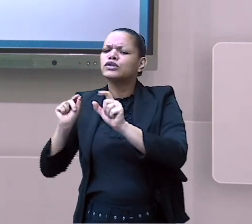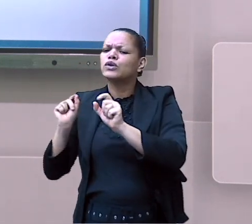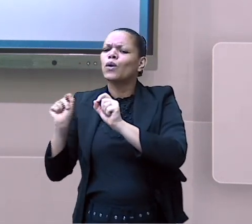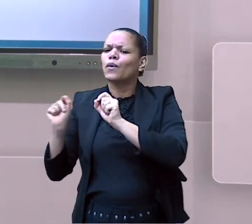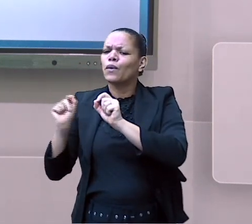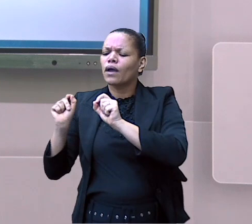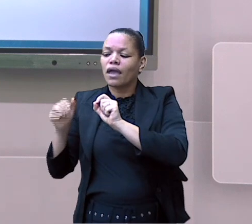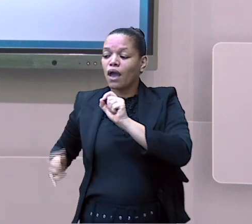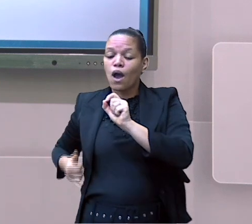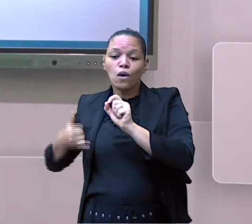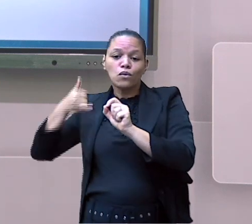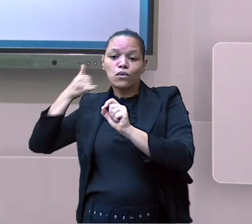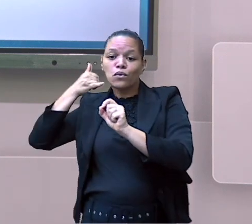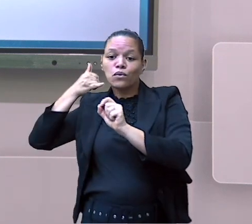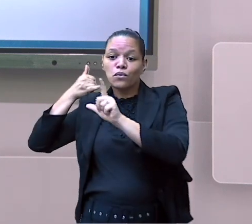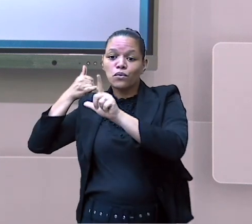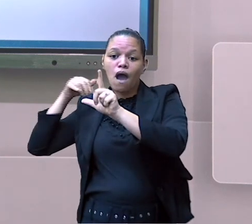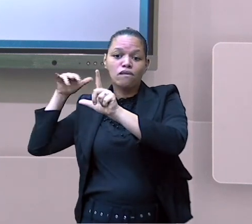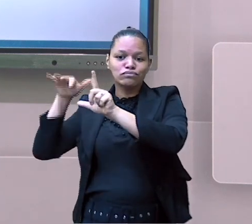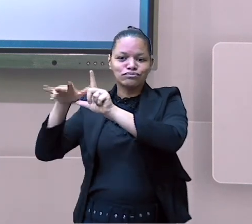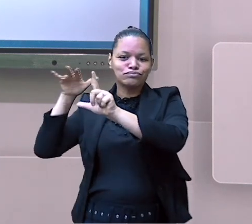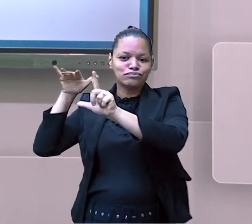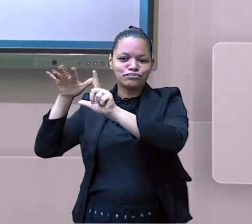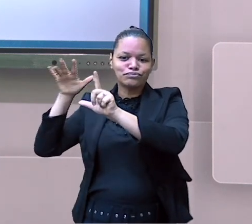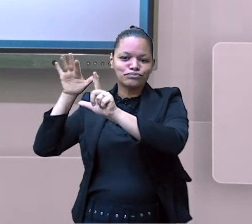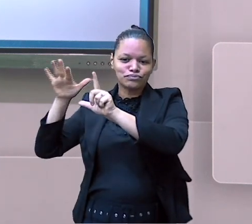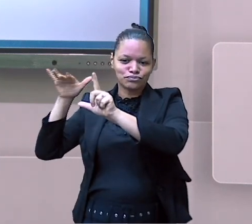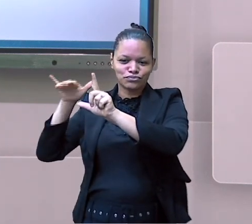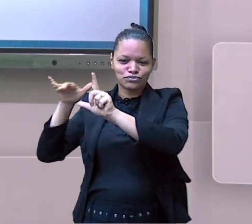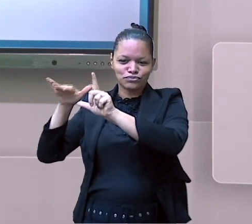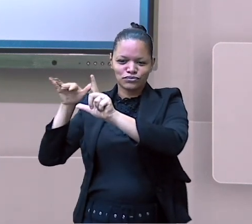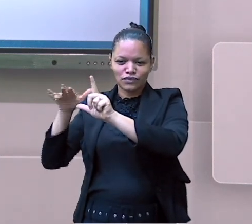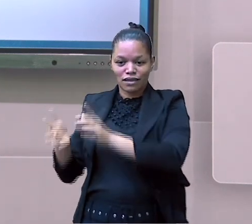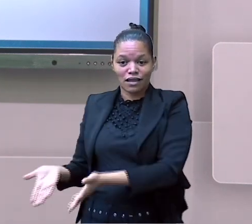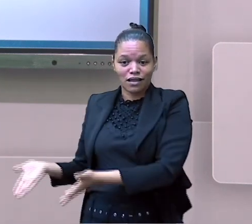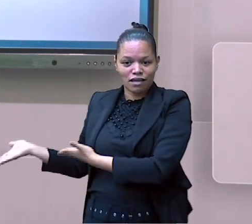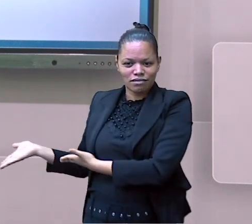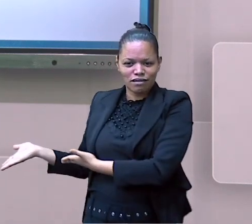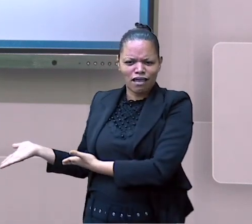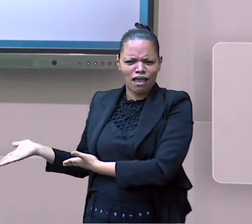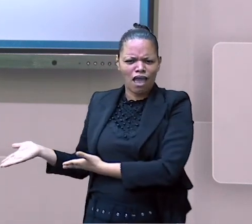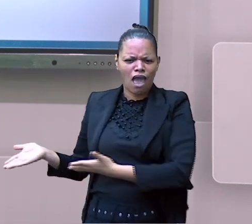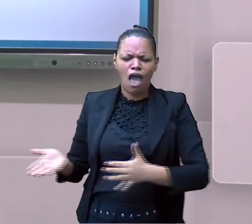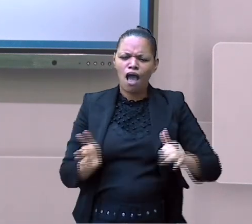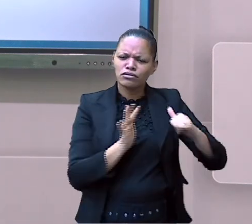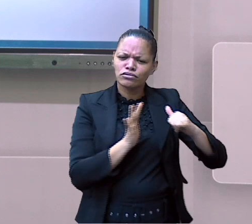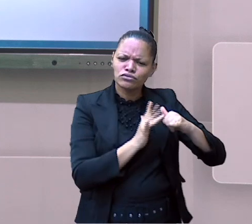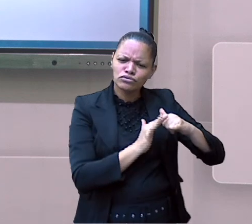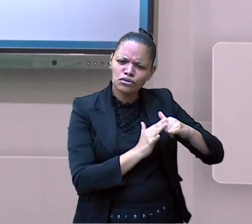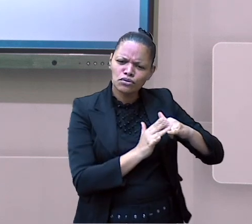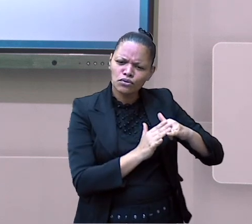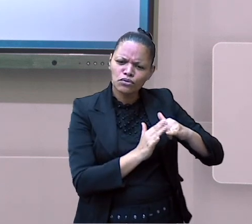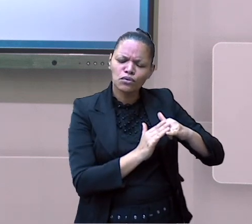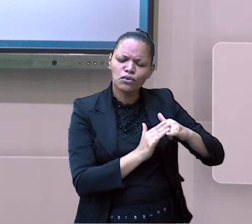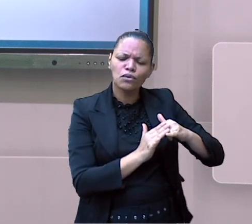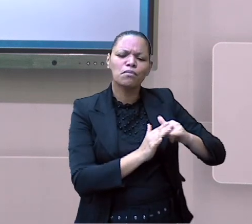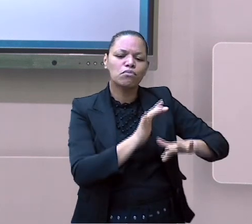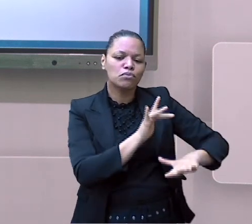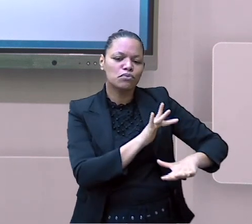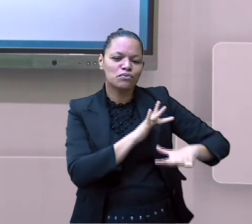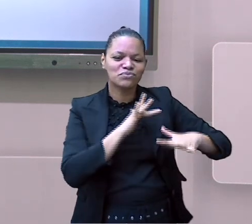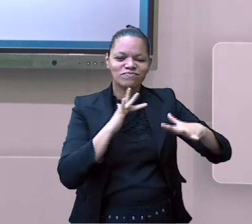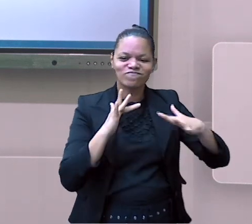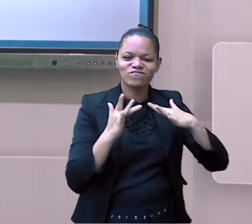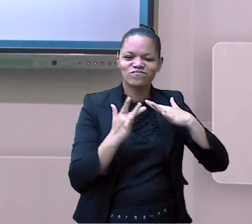smedgv.com/aluno, aponte a câmera do seu celular na imagem que aparece no canto da tela, se inscreva em nosso canal do YouTube